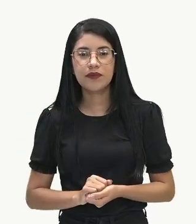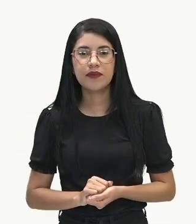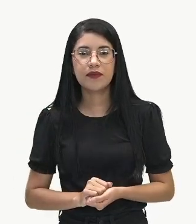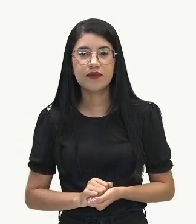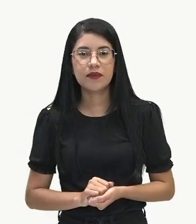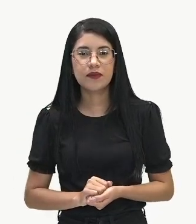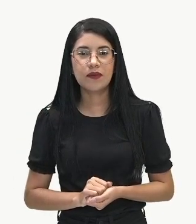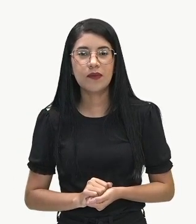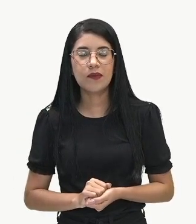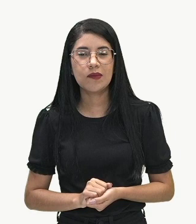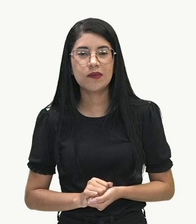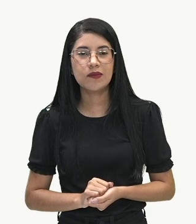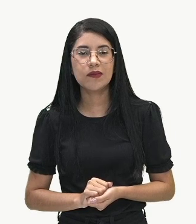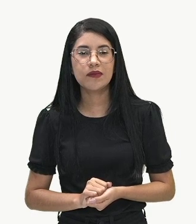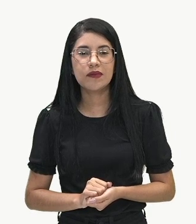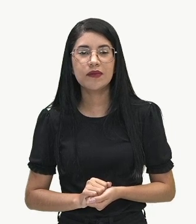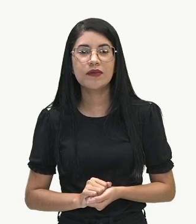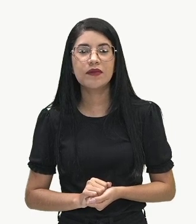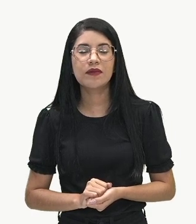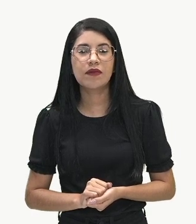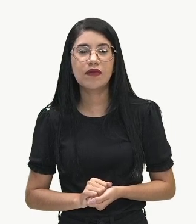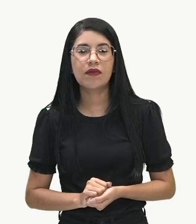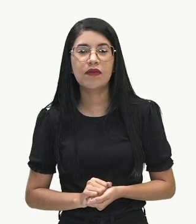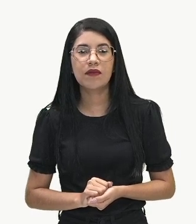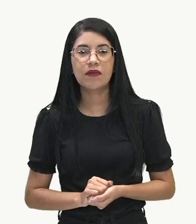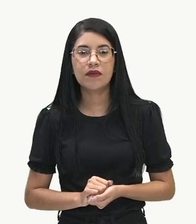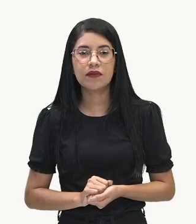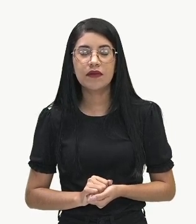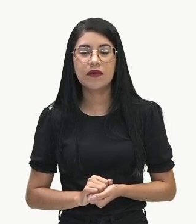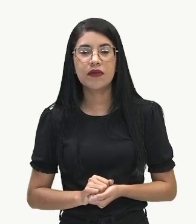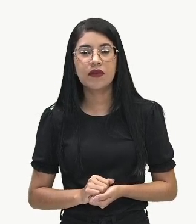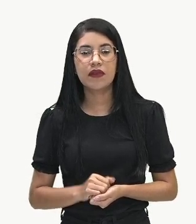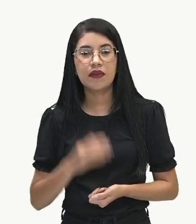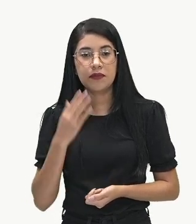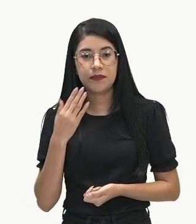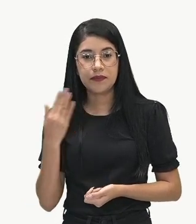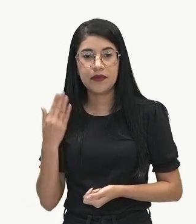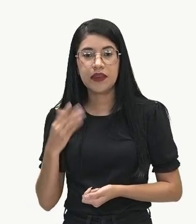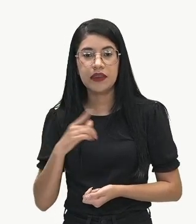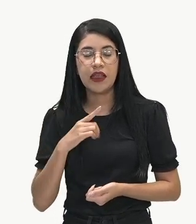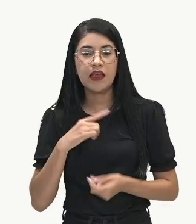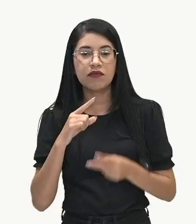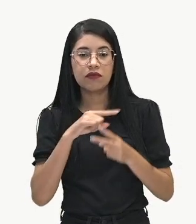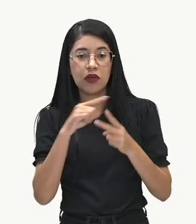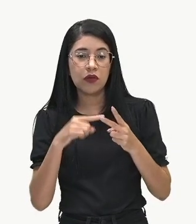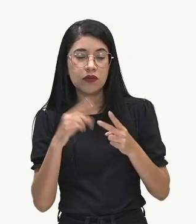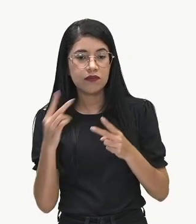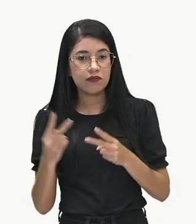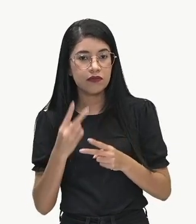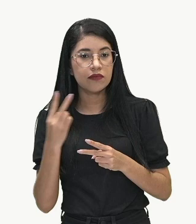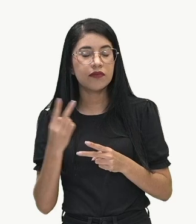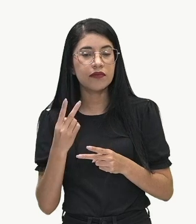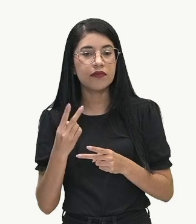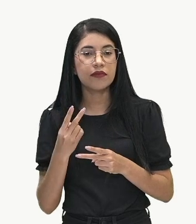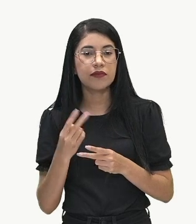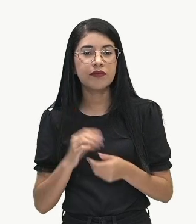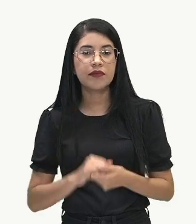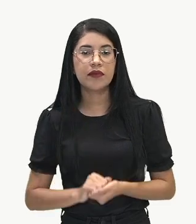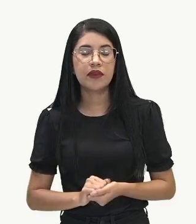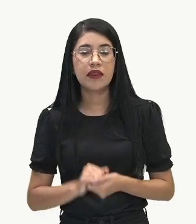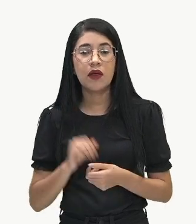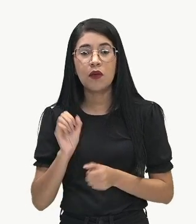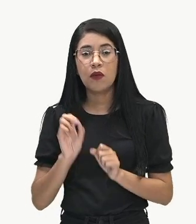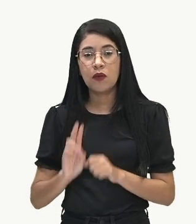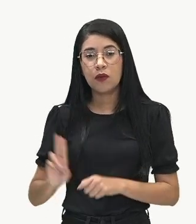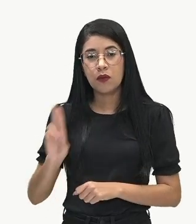do produto aí, nós teremos o quê? Nós teremos esse valor e esse valor. Então, nós teremos o